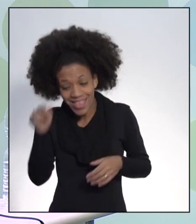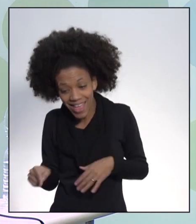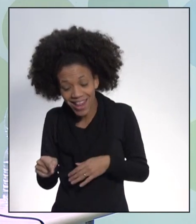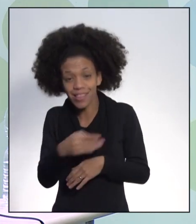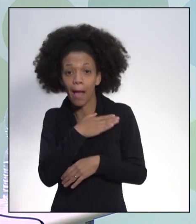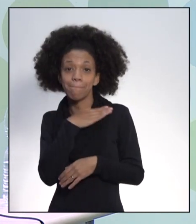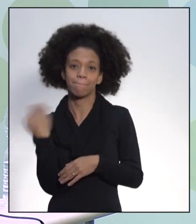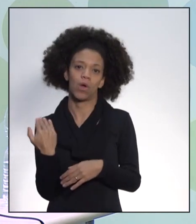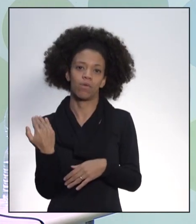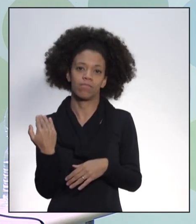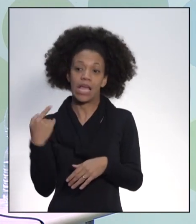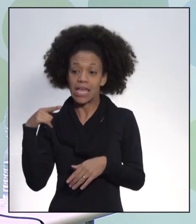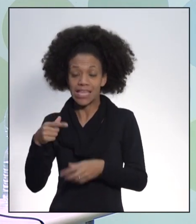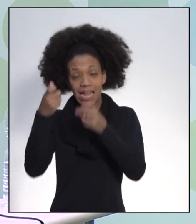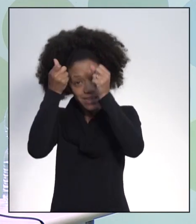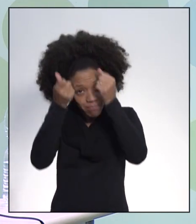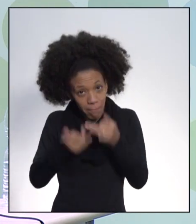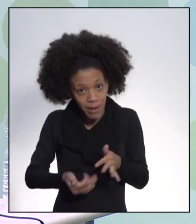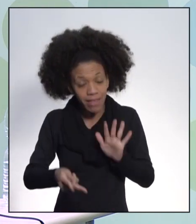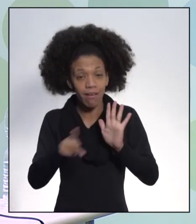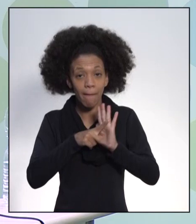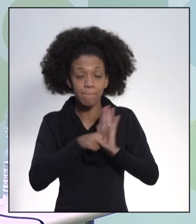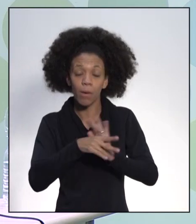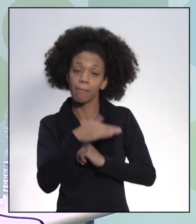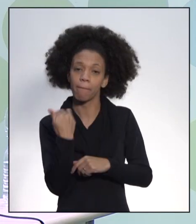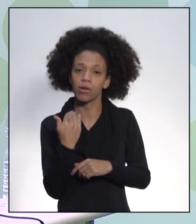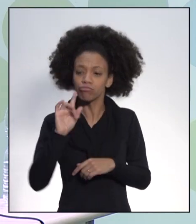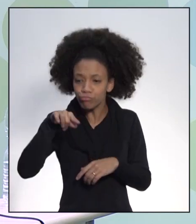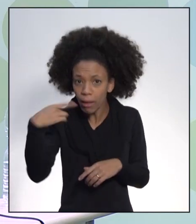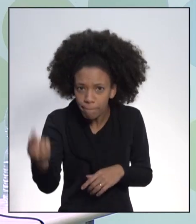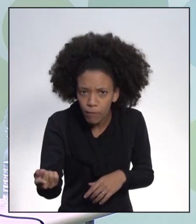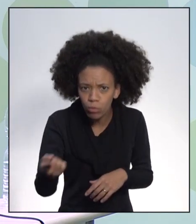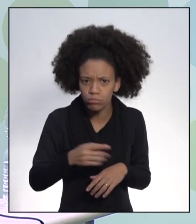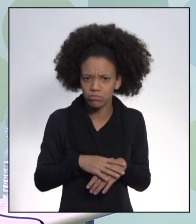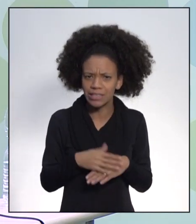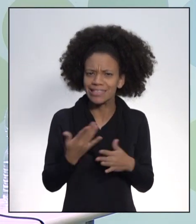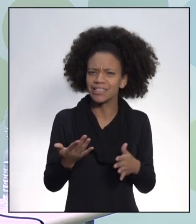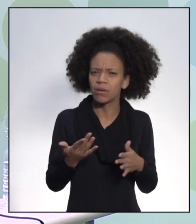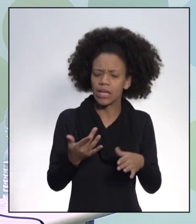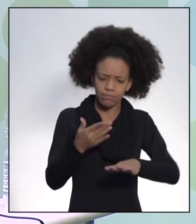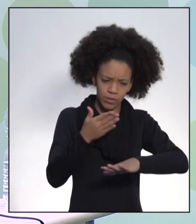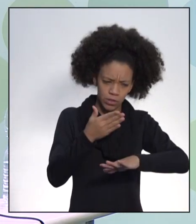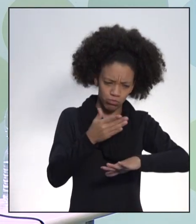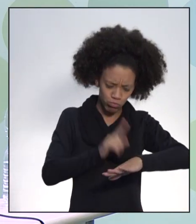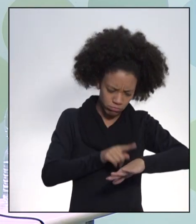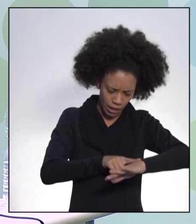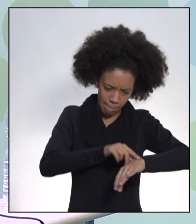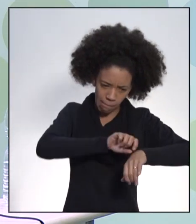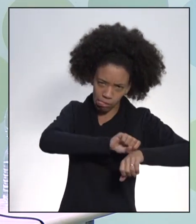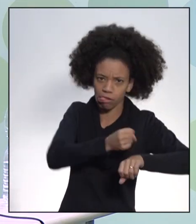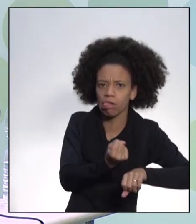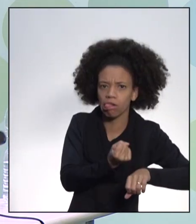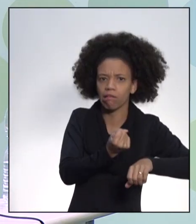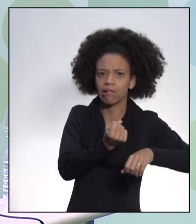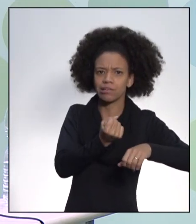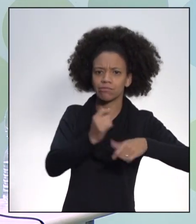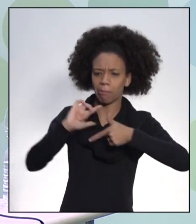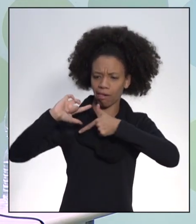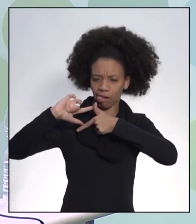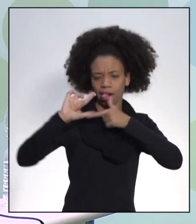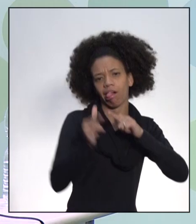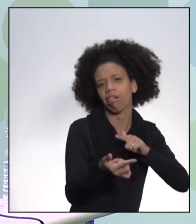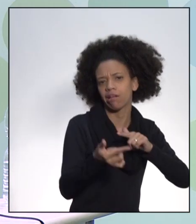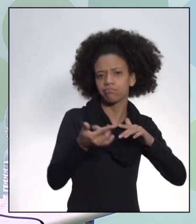ele conta a Isso. própria história dele, depois da morte dele. Então Que- aí tem a quebra do tempo e do personagem, do narrador, né? Um livro